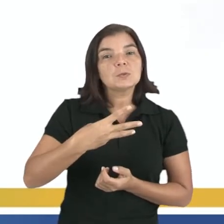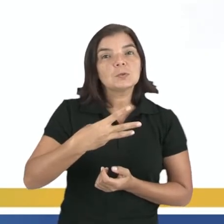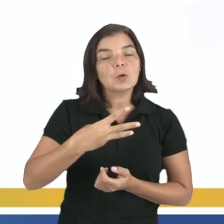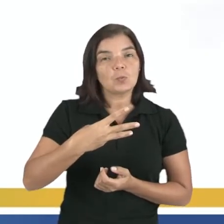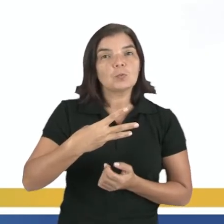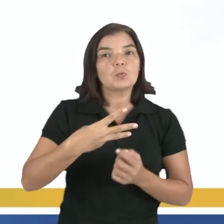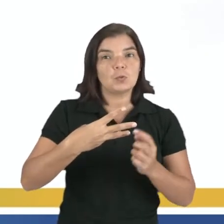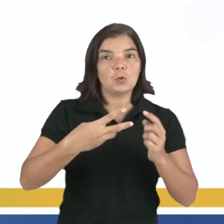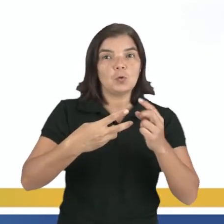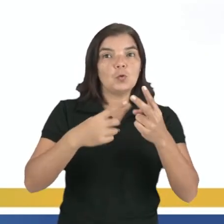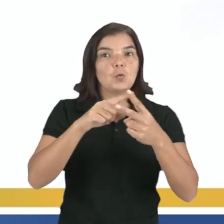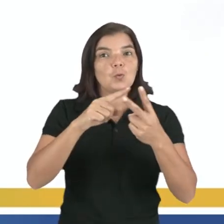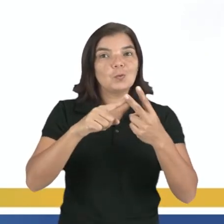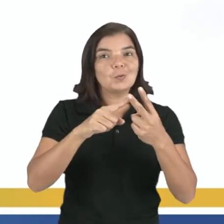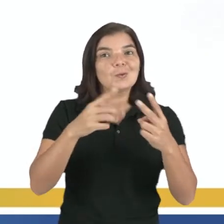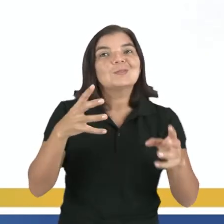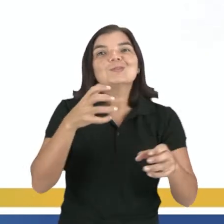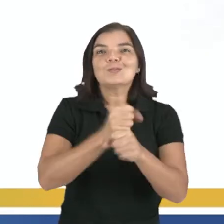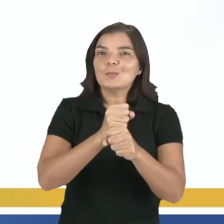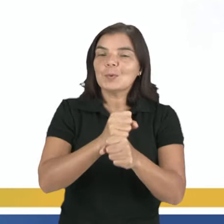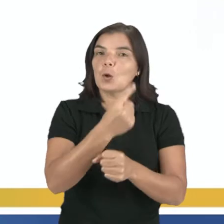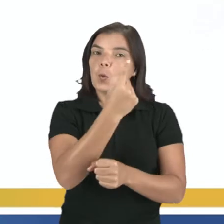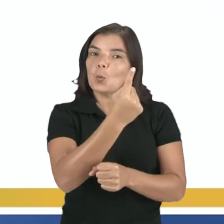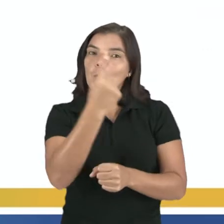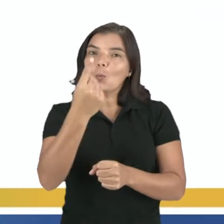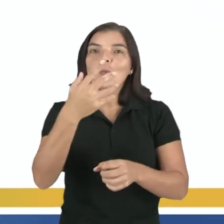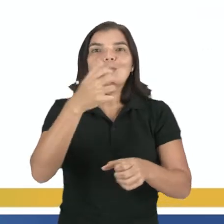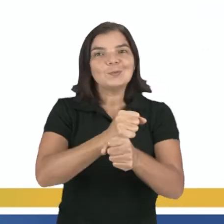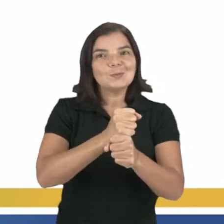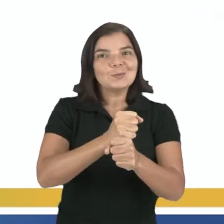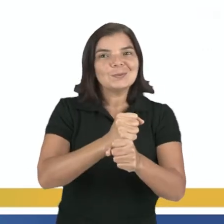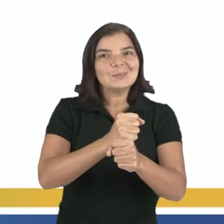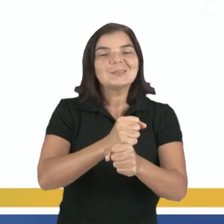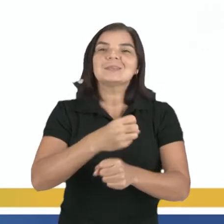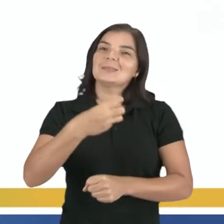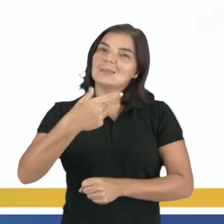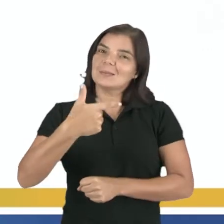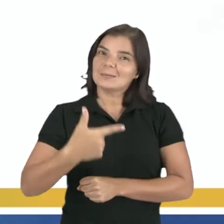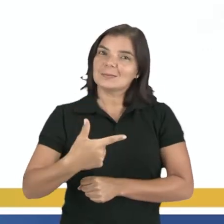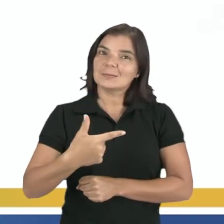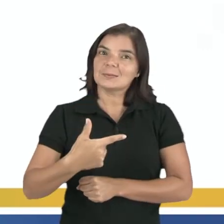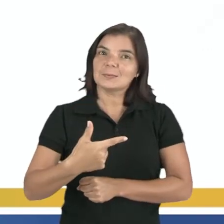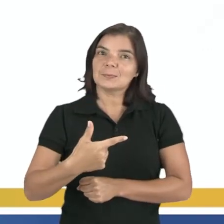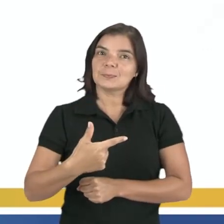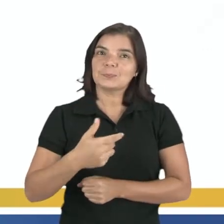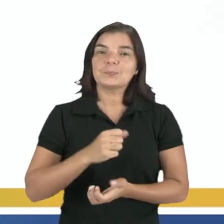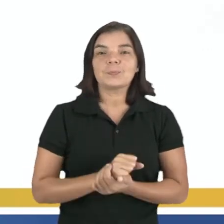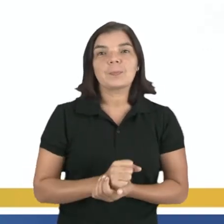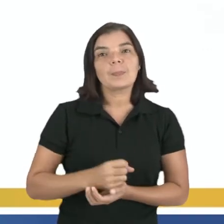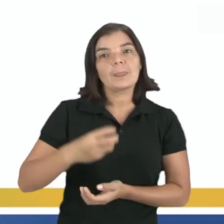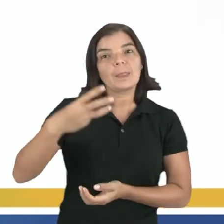dois termos anteriores somados. Ó, o número 2 é 1 mais 1. O número 3 são os dois termos